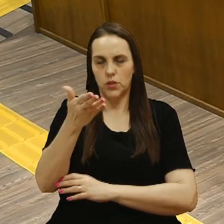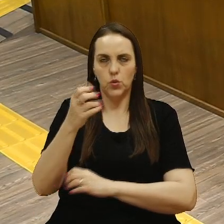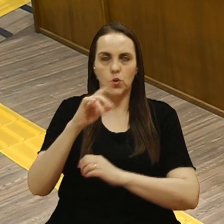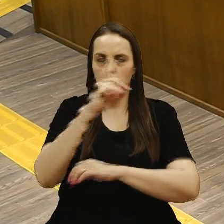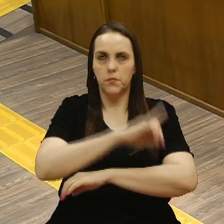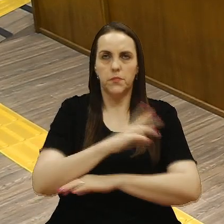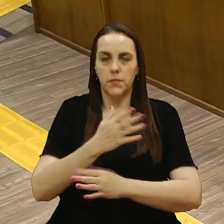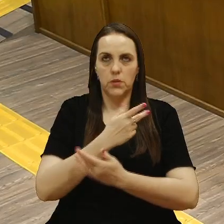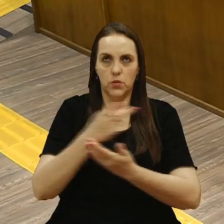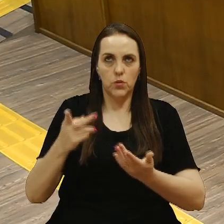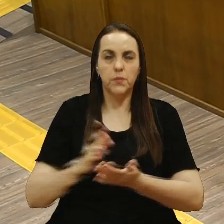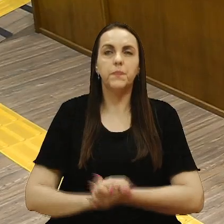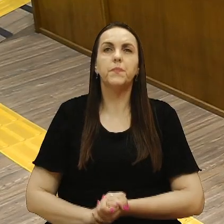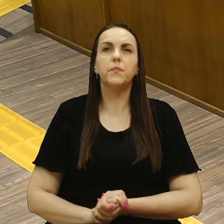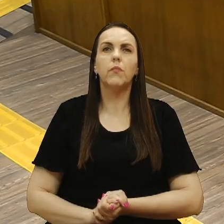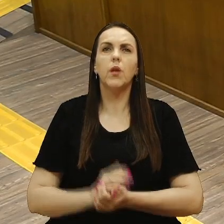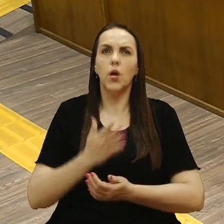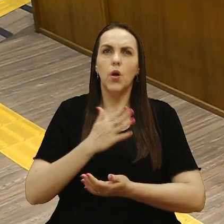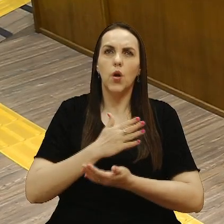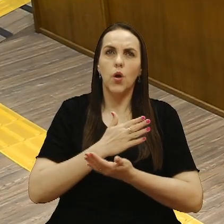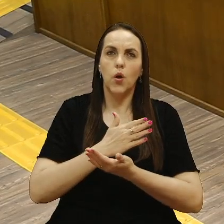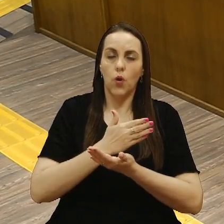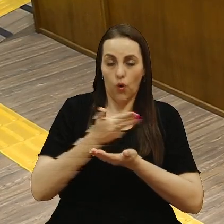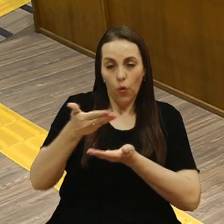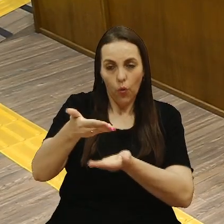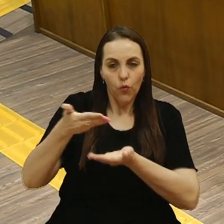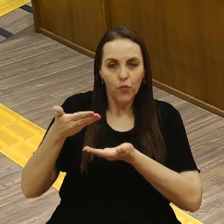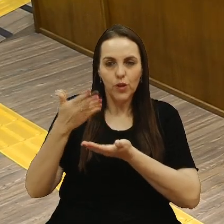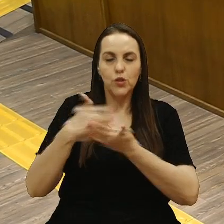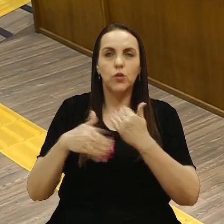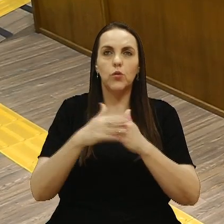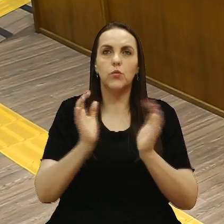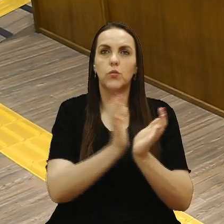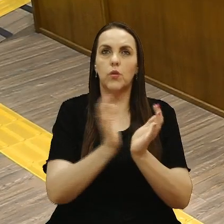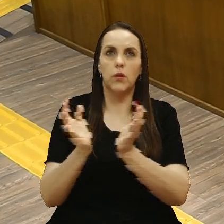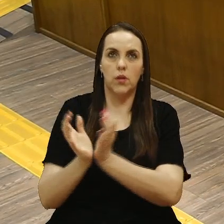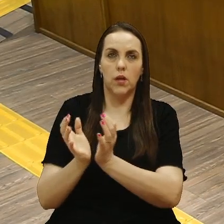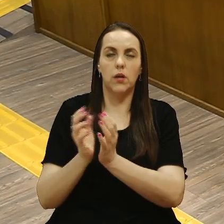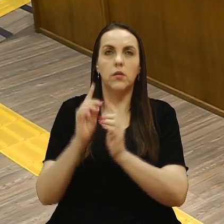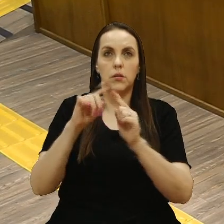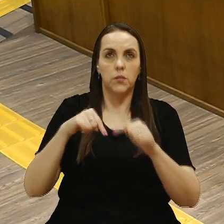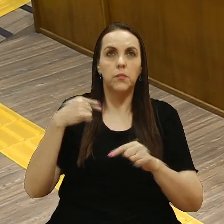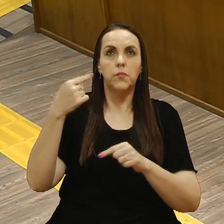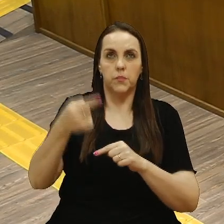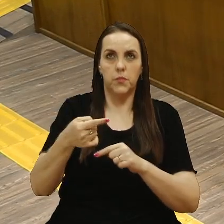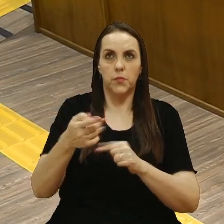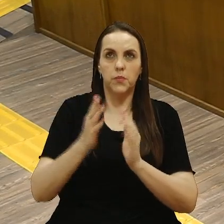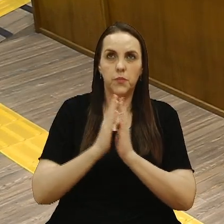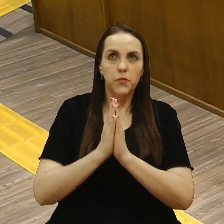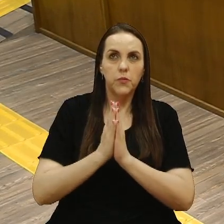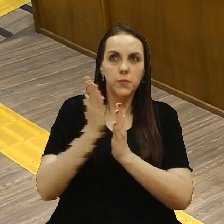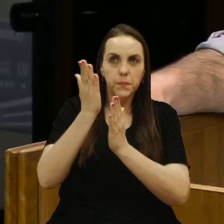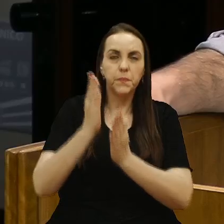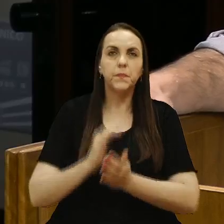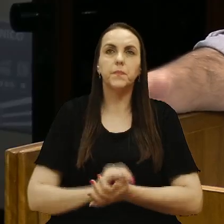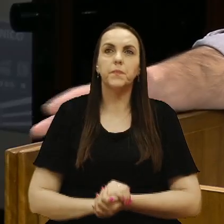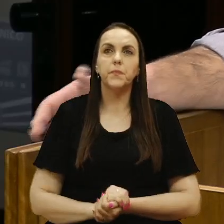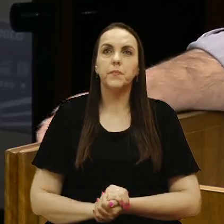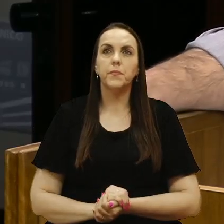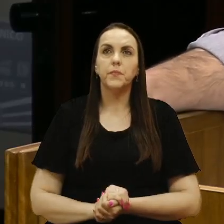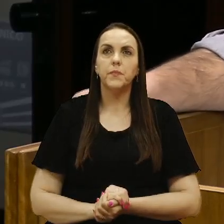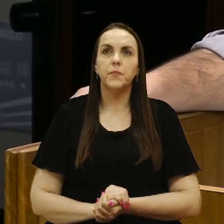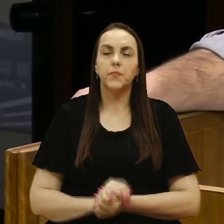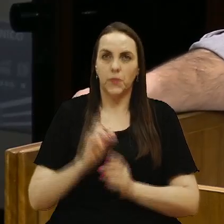Inicialmente, gostaria de fazer um convite a todos os meus colegas. No próximo, por favor, coloca... No